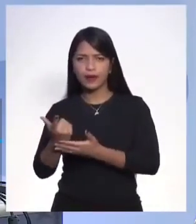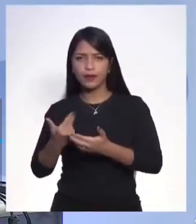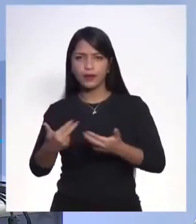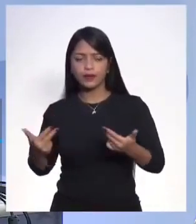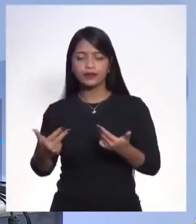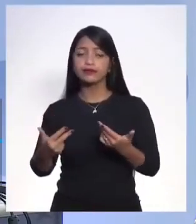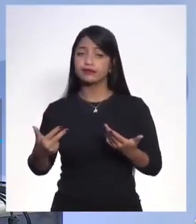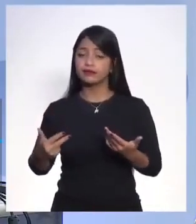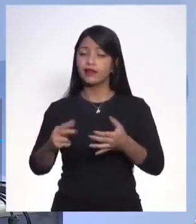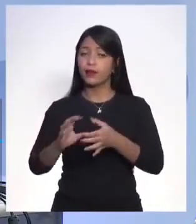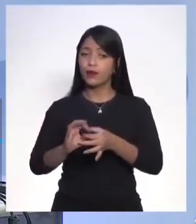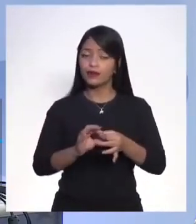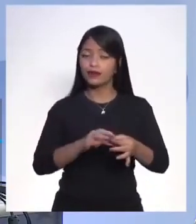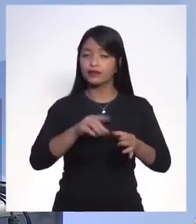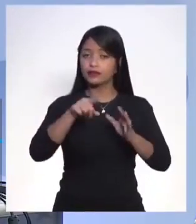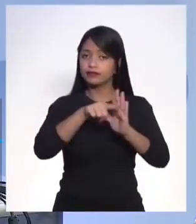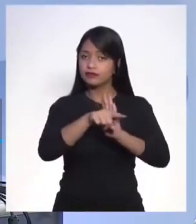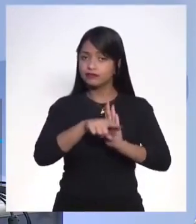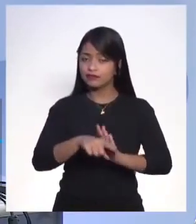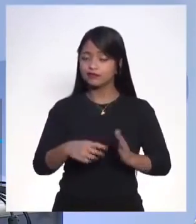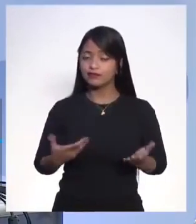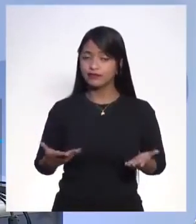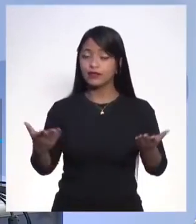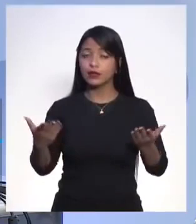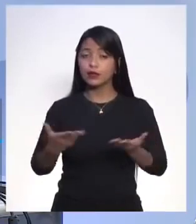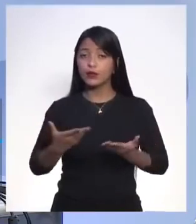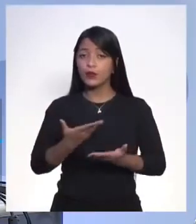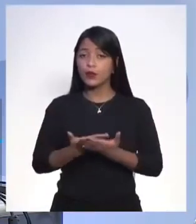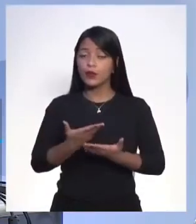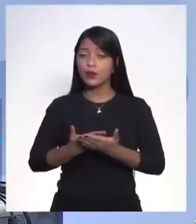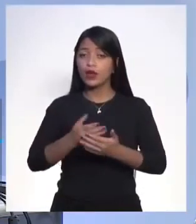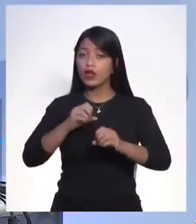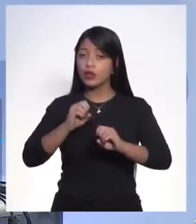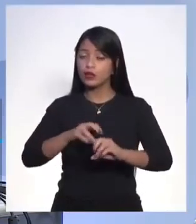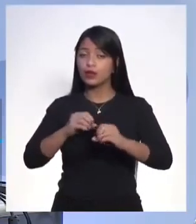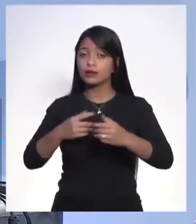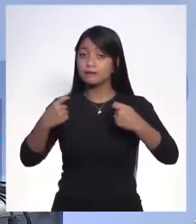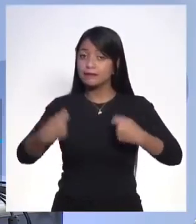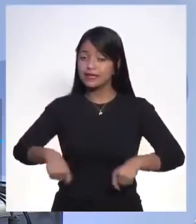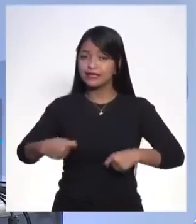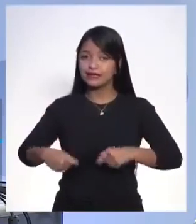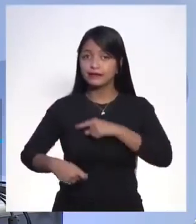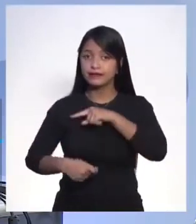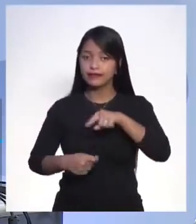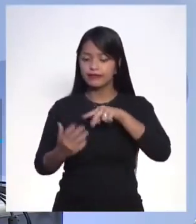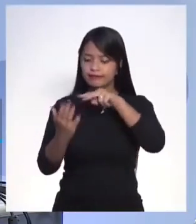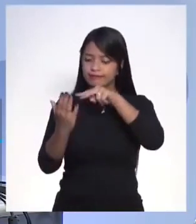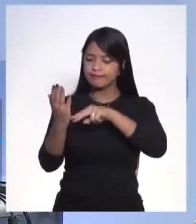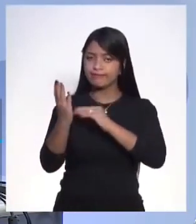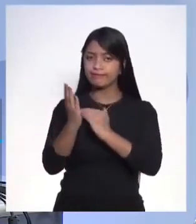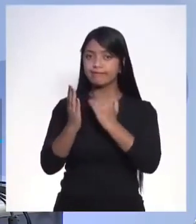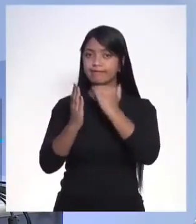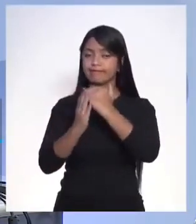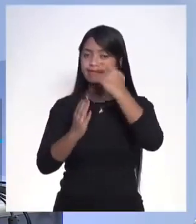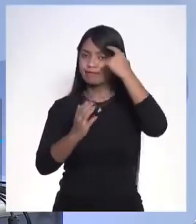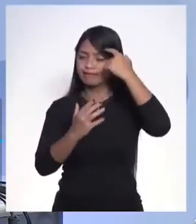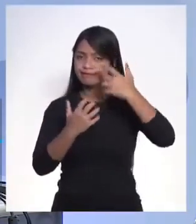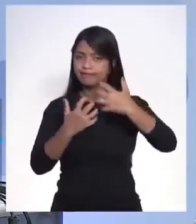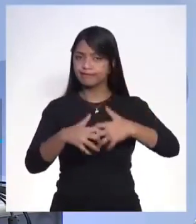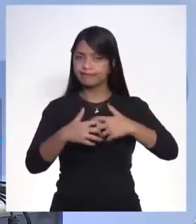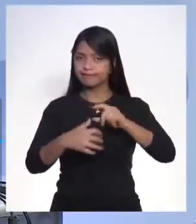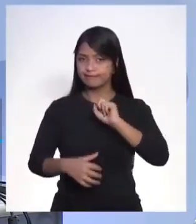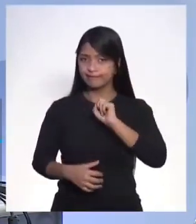isso que hoje a educação pede, né? Que a gente vá além. Aí, continuando nossa